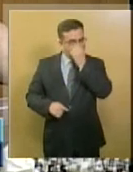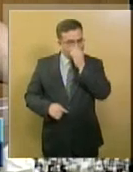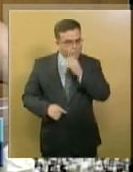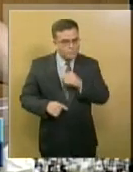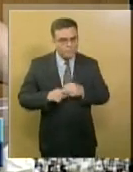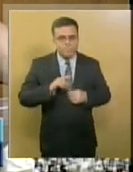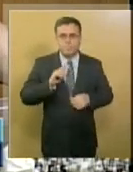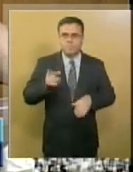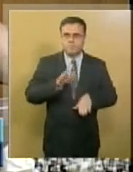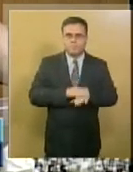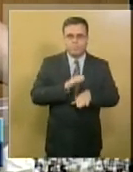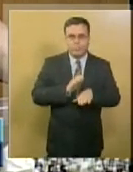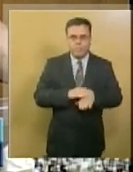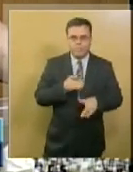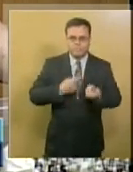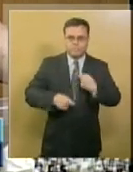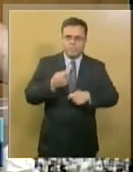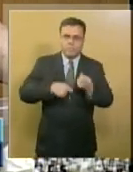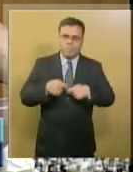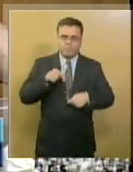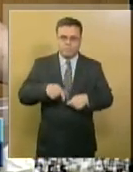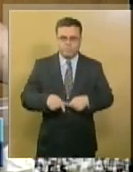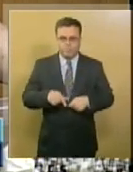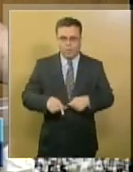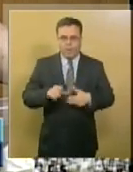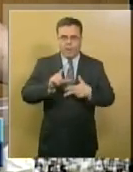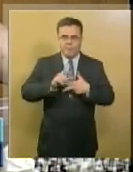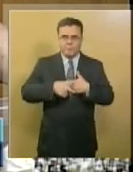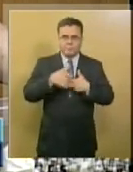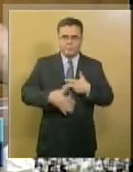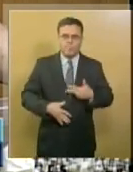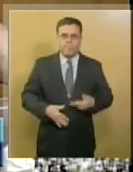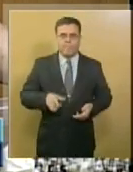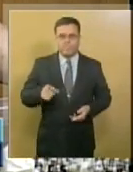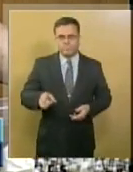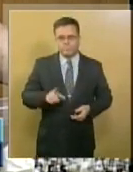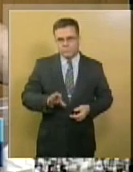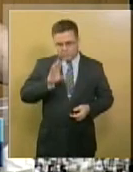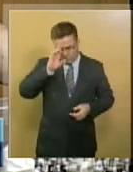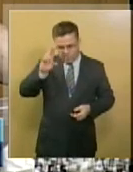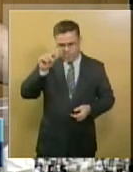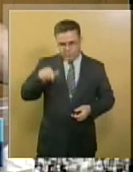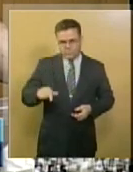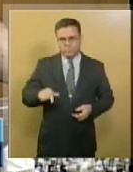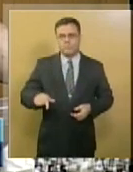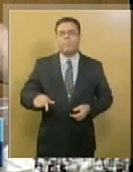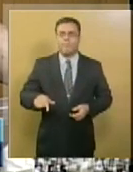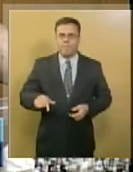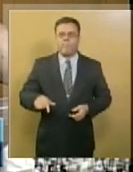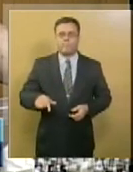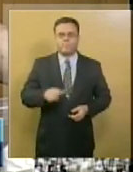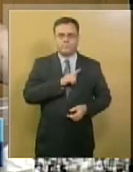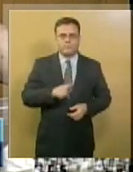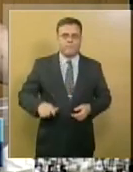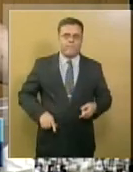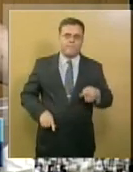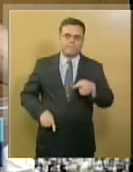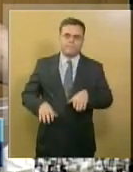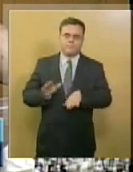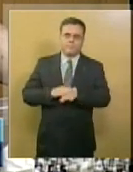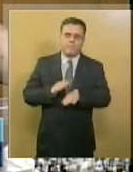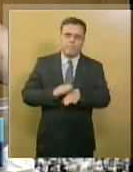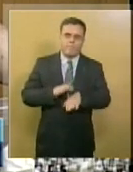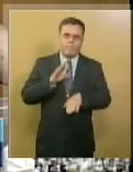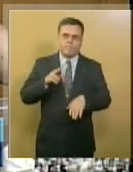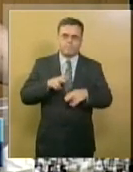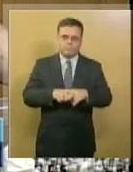da administração, do gestor máximo do estado. Então, senhores, é isso